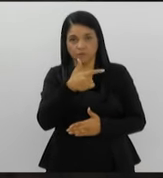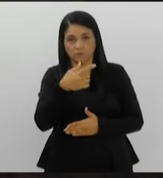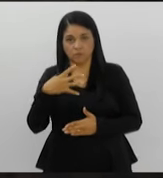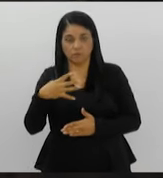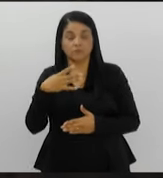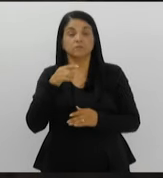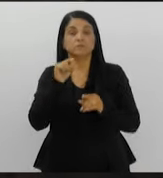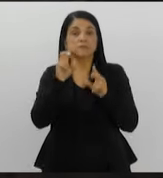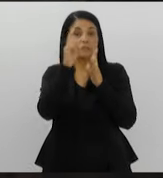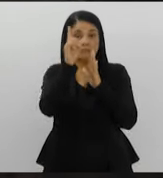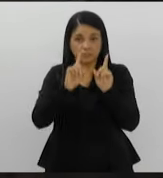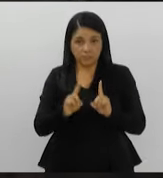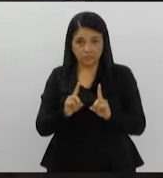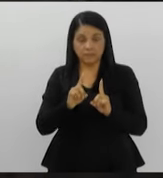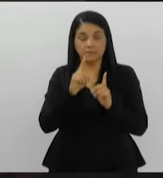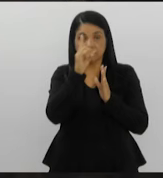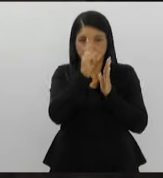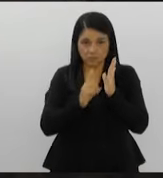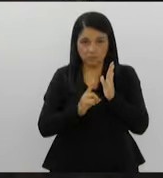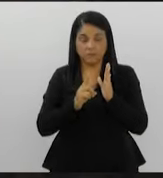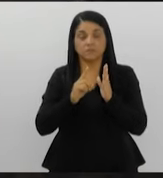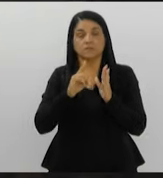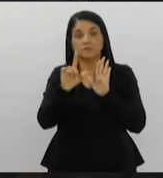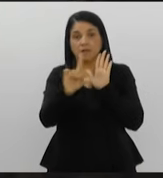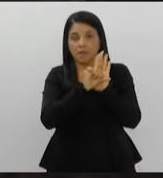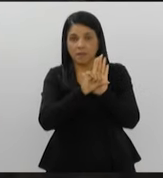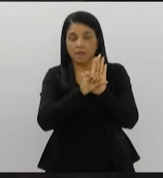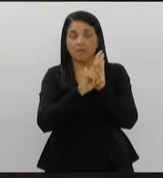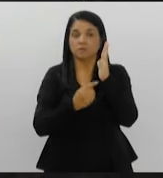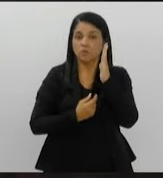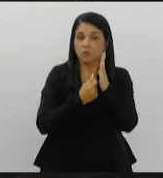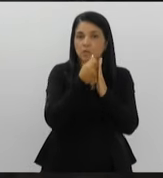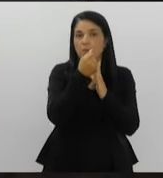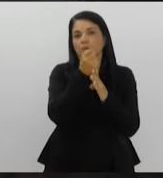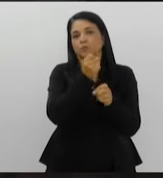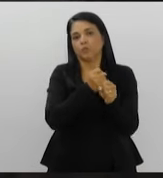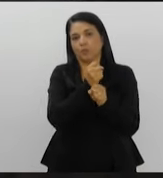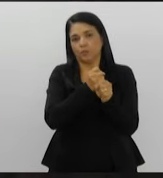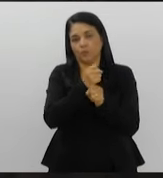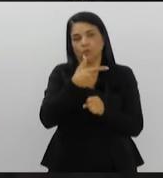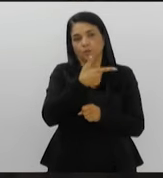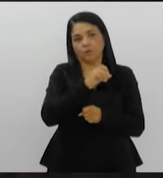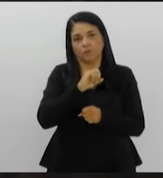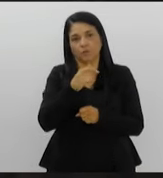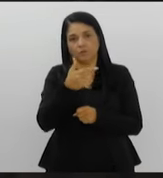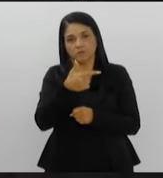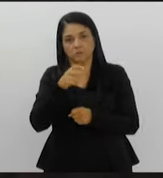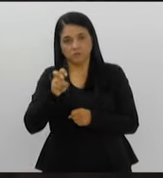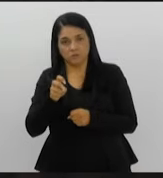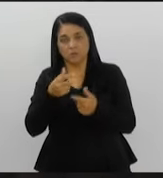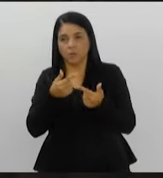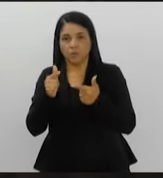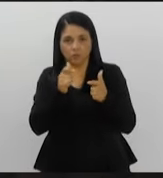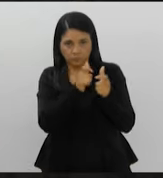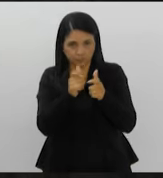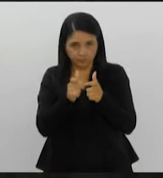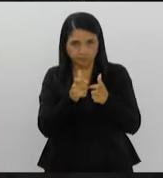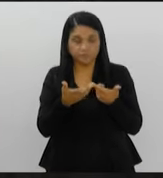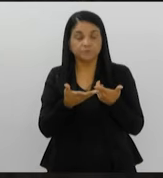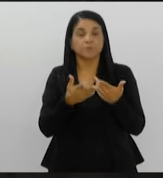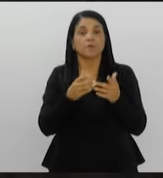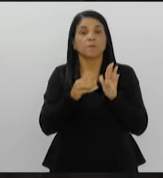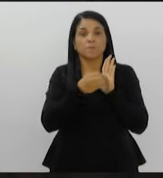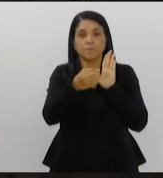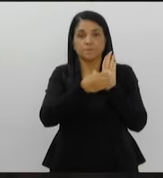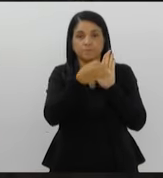as diretrizes para a elaboração da lei do orçamento anual de 2025 e dá outras providências. Parecer